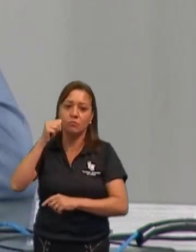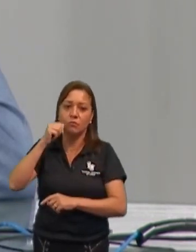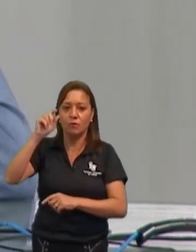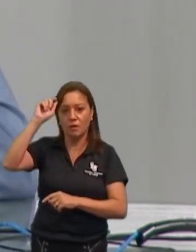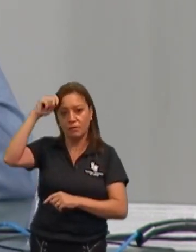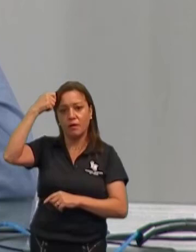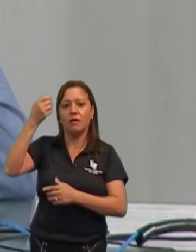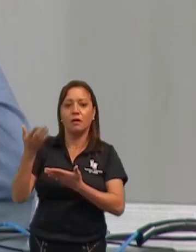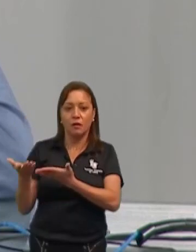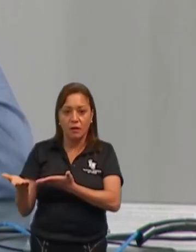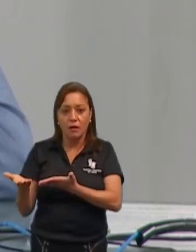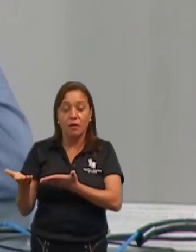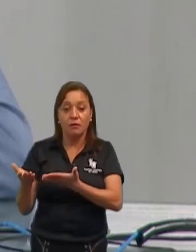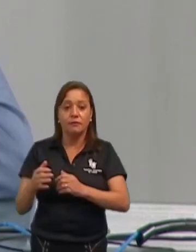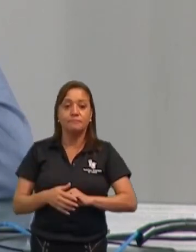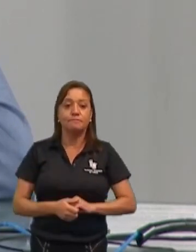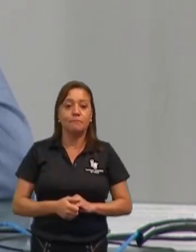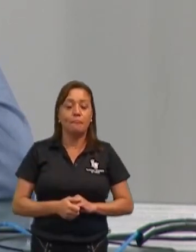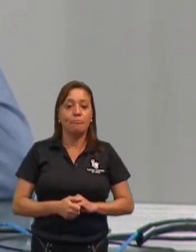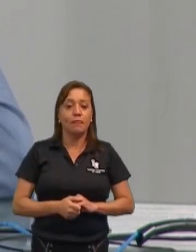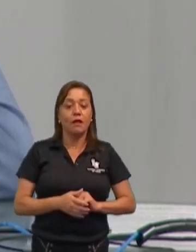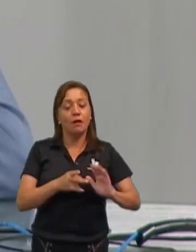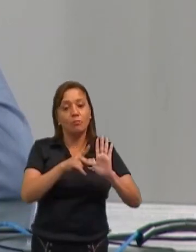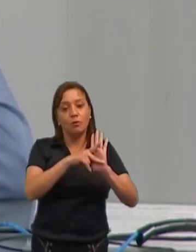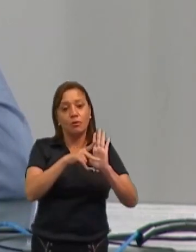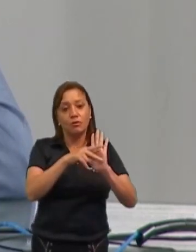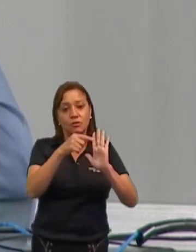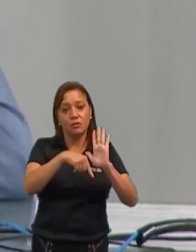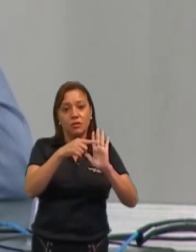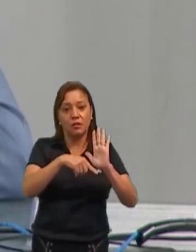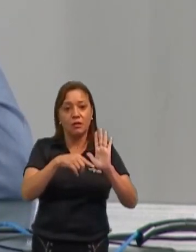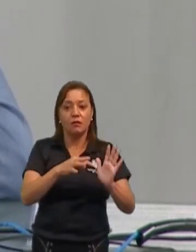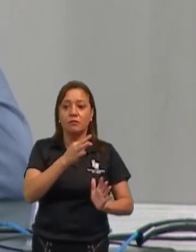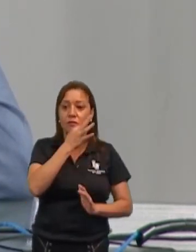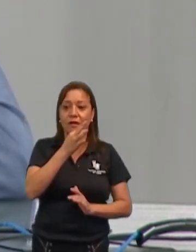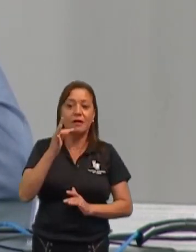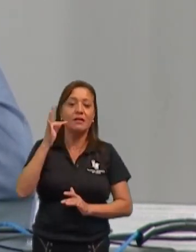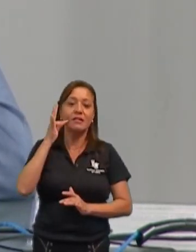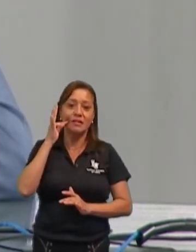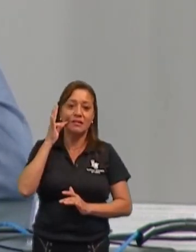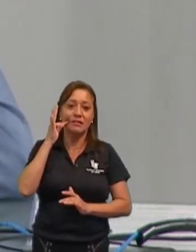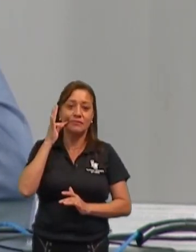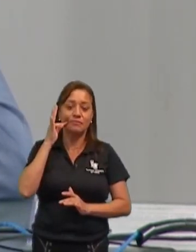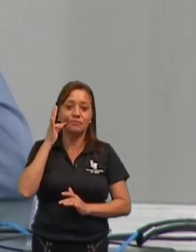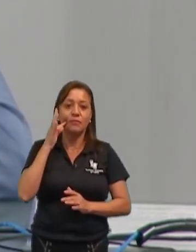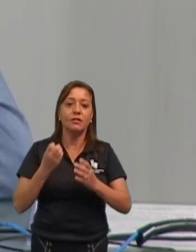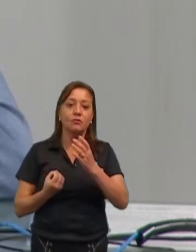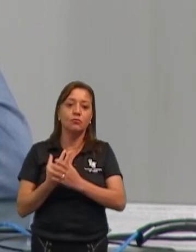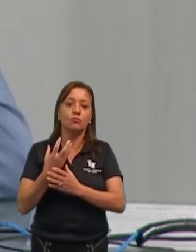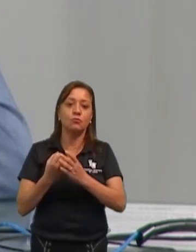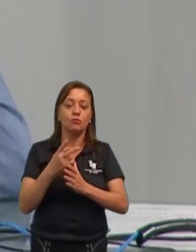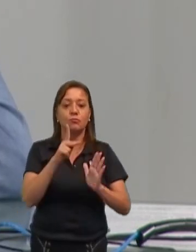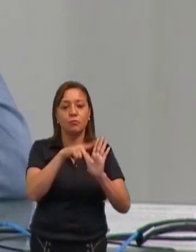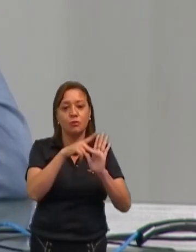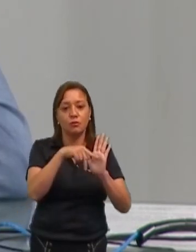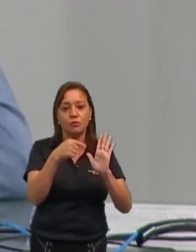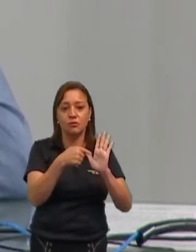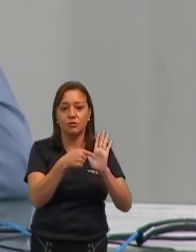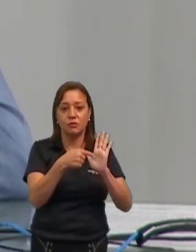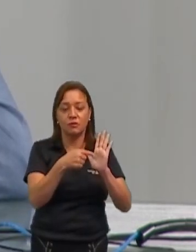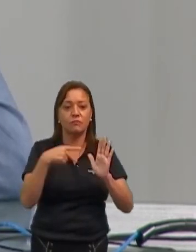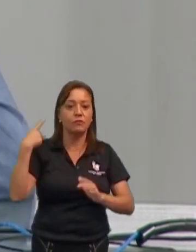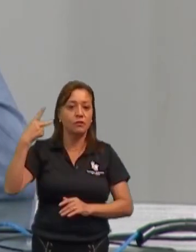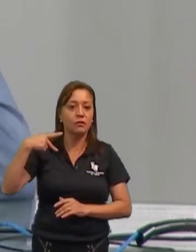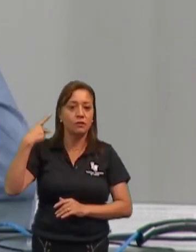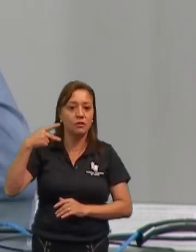Proposição, projeto de lei 34-2023, autoria vereadora Thalia Sobral. Pareceres já lidos, quórum maioria simples. Observação vista,